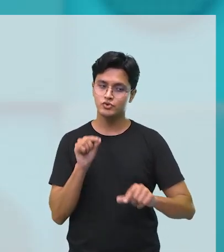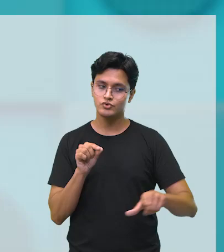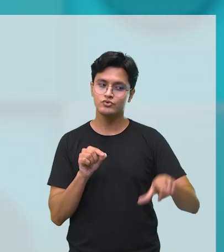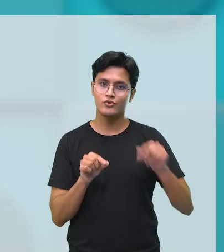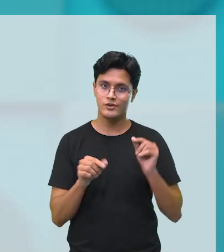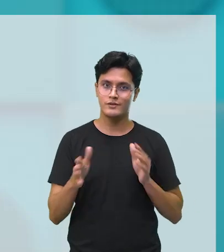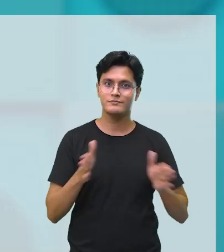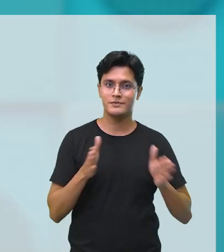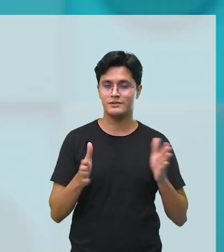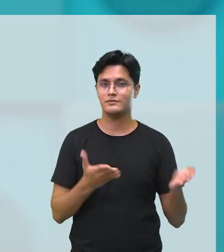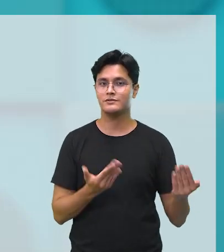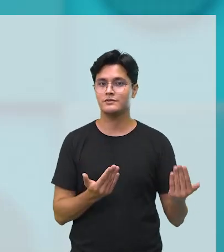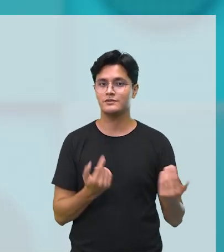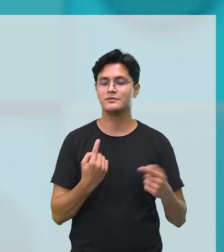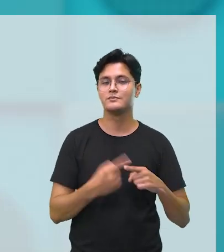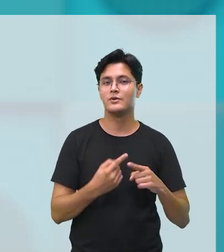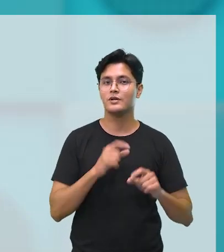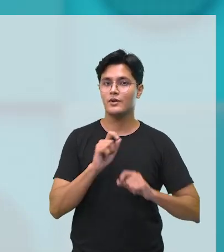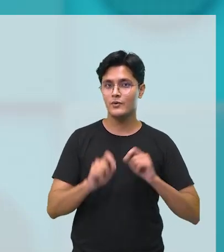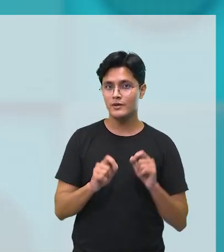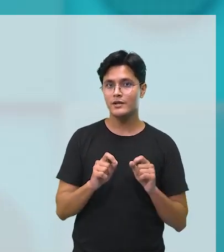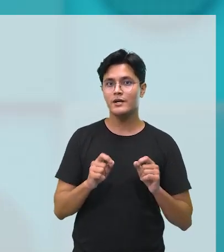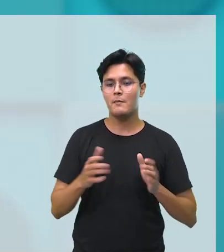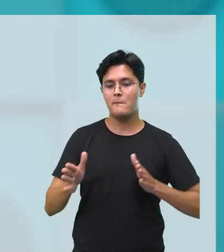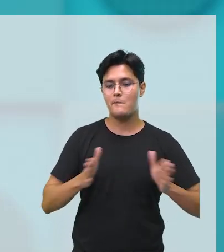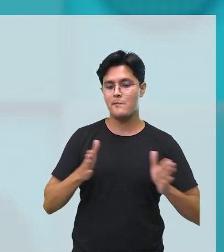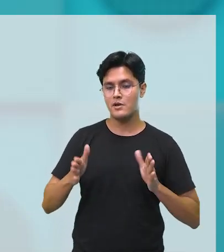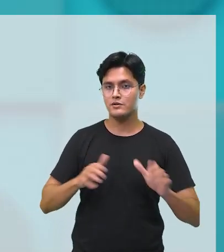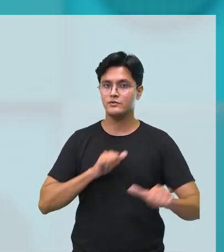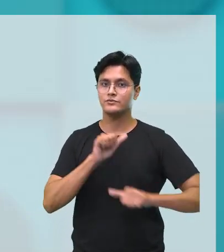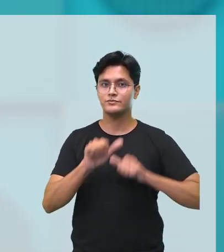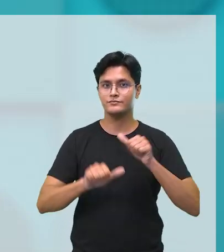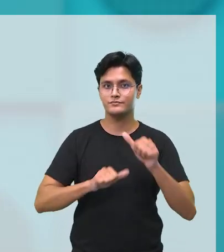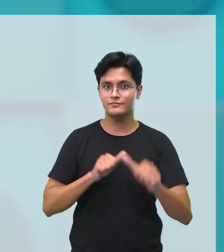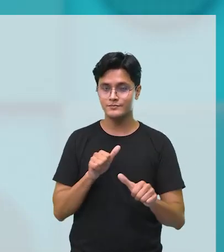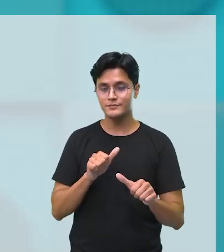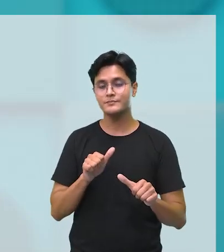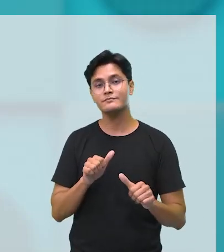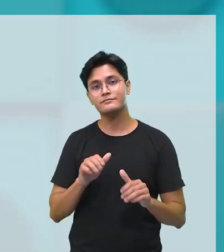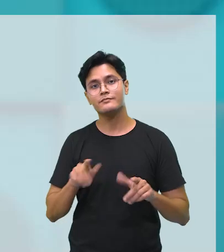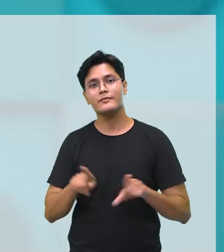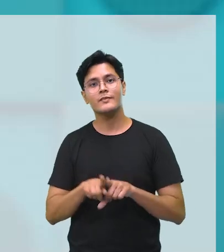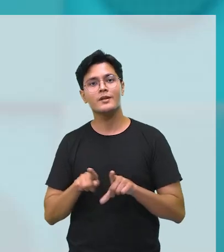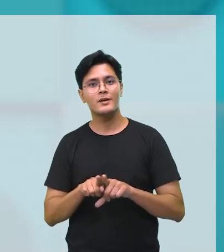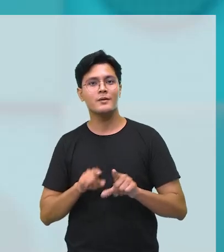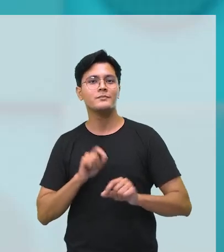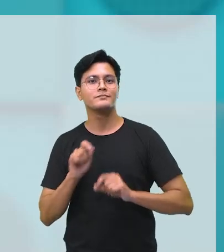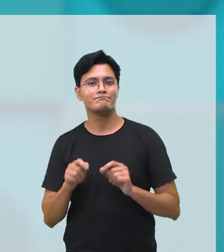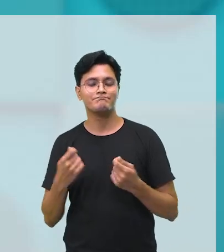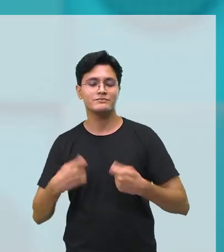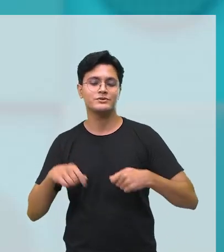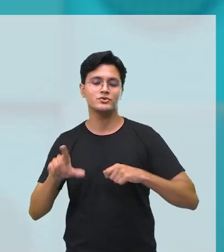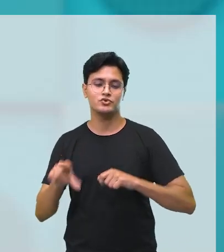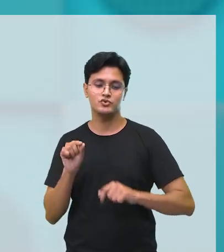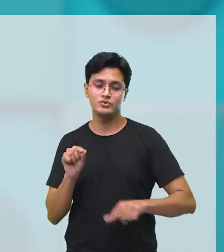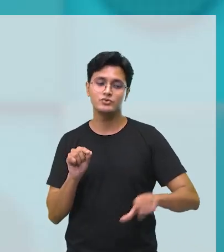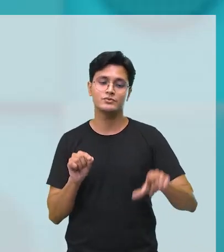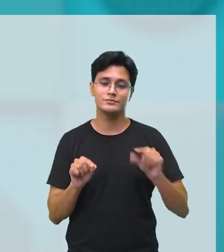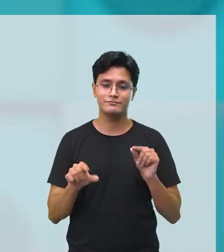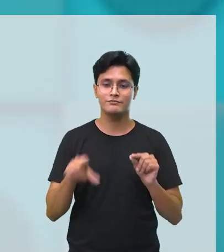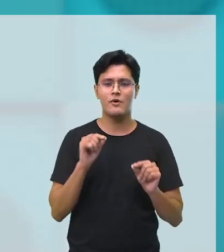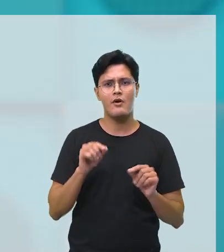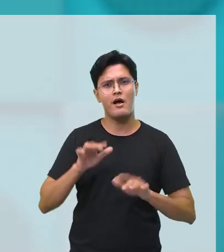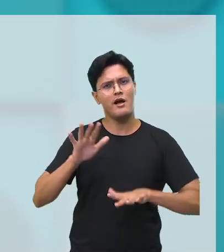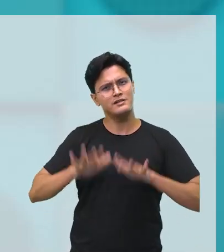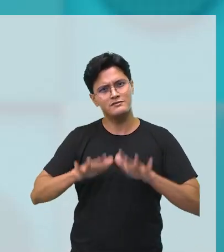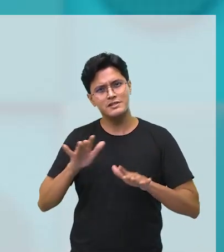na adolescência porque a gente está passando por aquela transição, a gente nem se conhecer ainda direito e ainda ter que fazer as nossas escolhas, que às vezes é